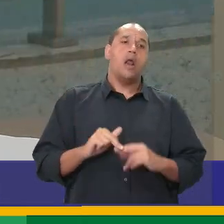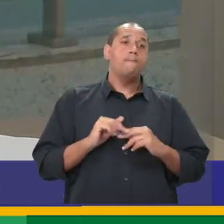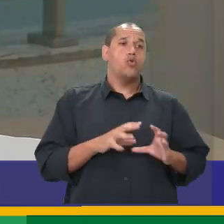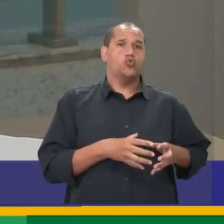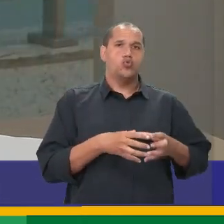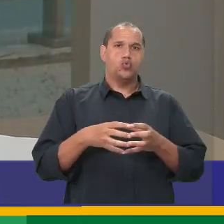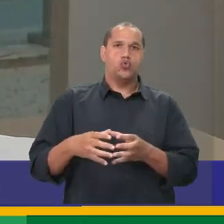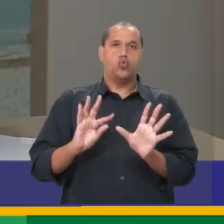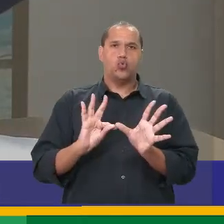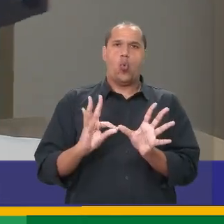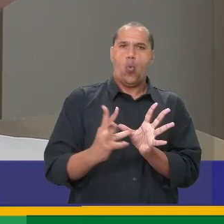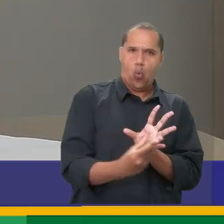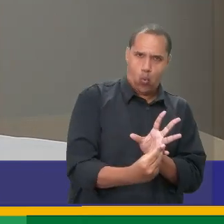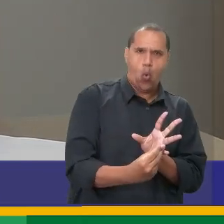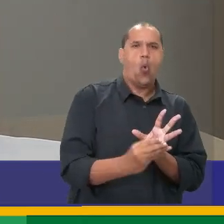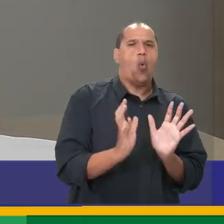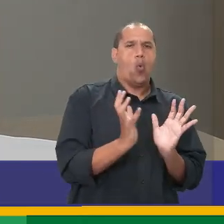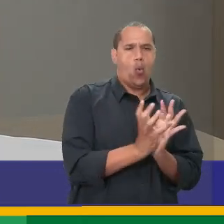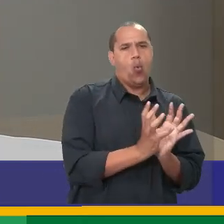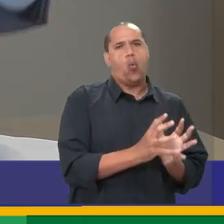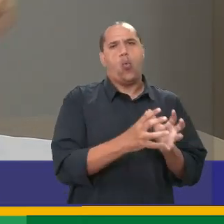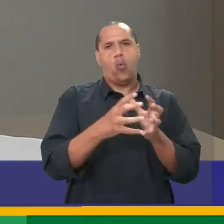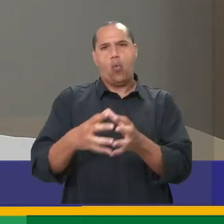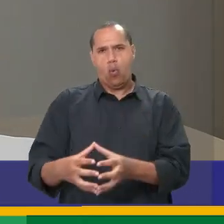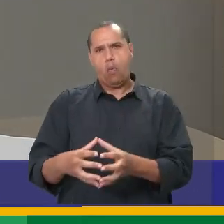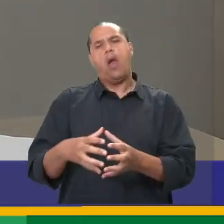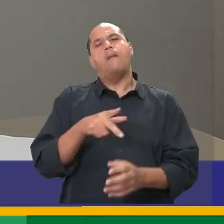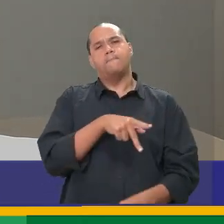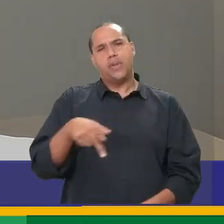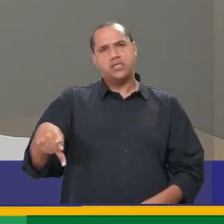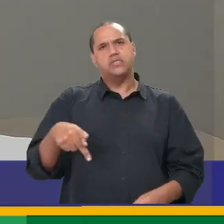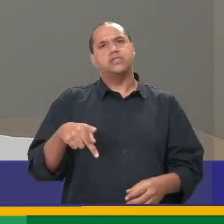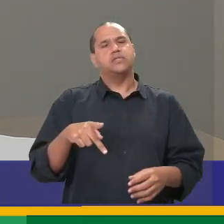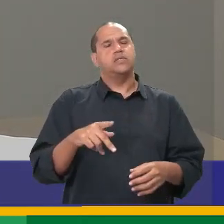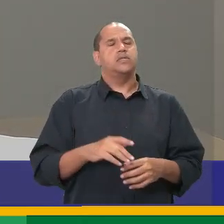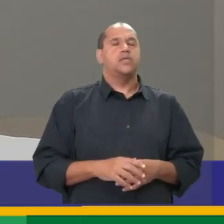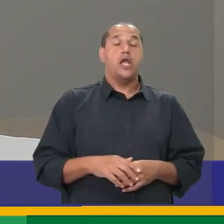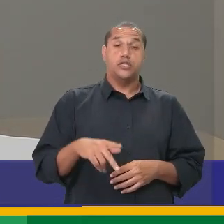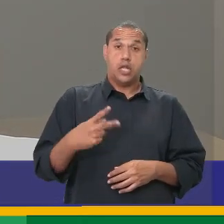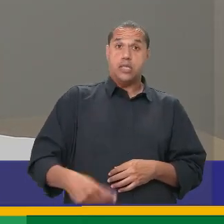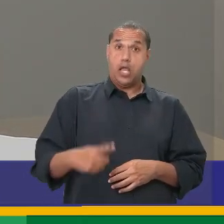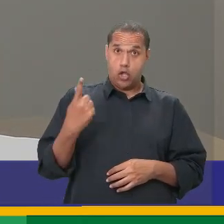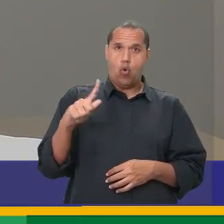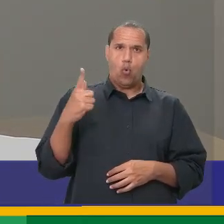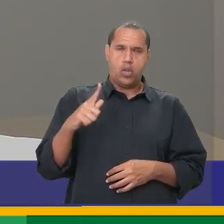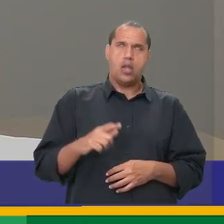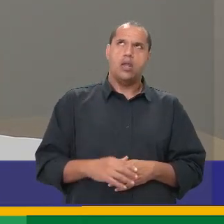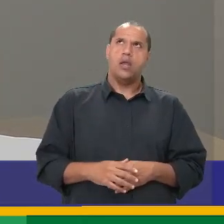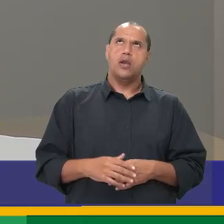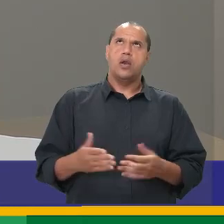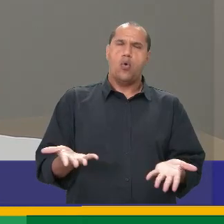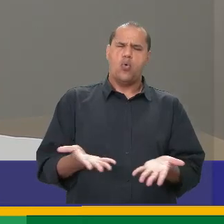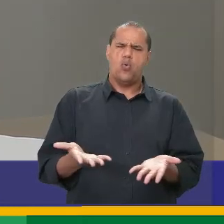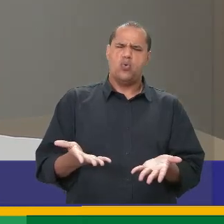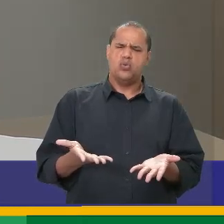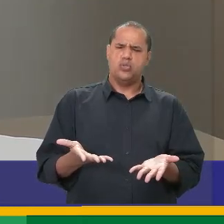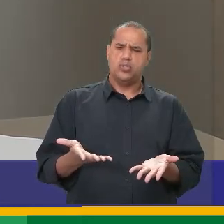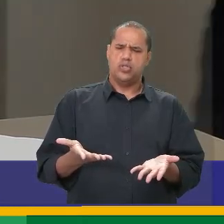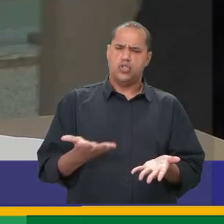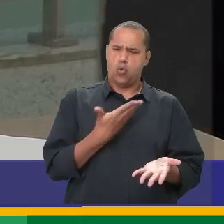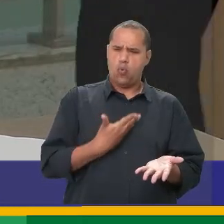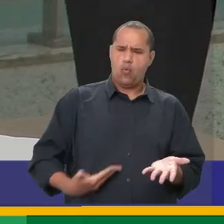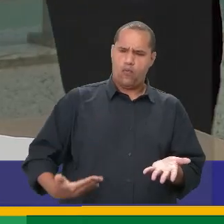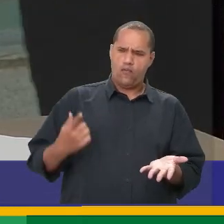de levei todos os os presidentes dos conselhos de Goiânia Goiânia hoje pelo estado tem